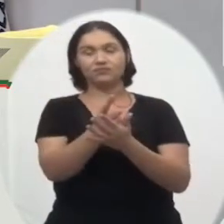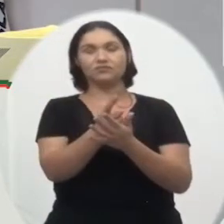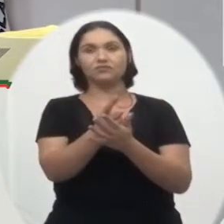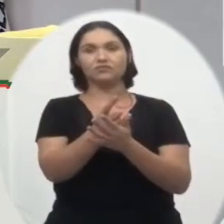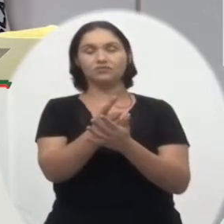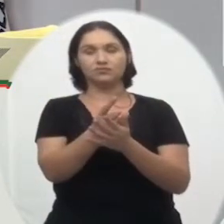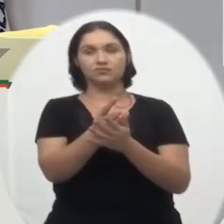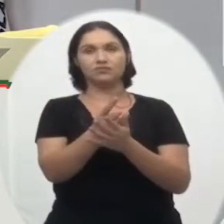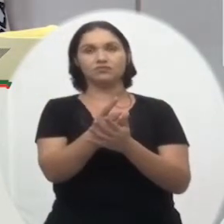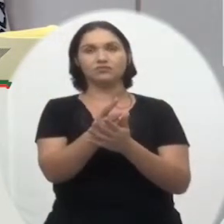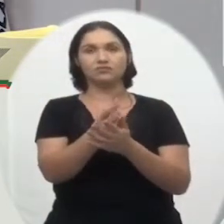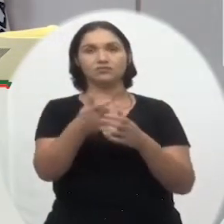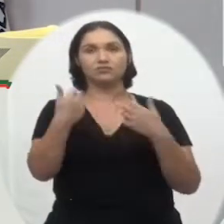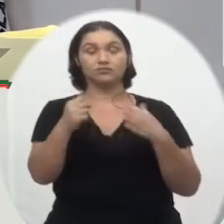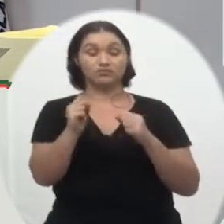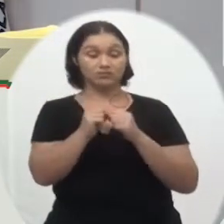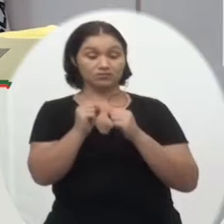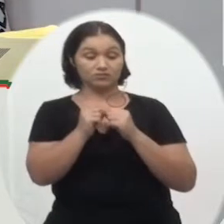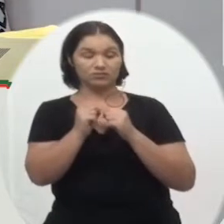demais